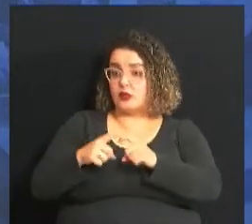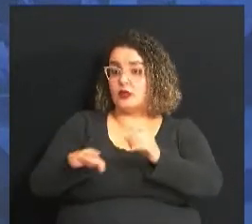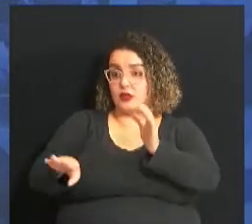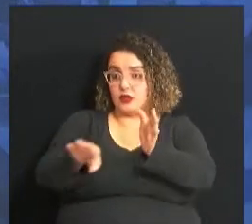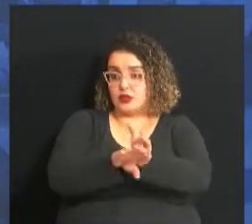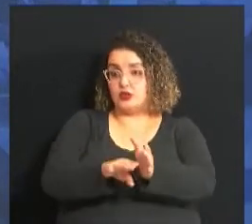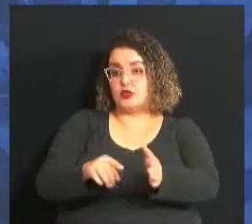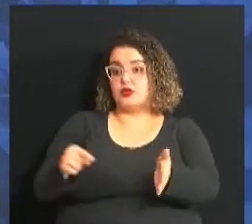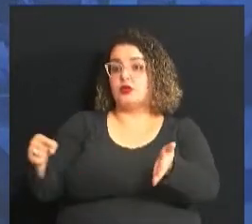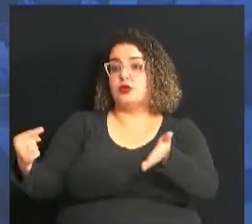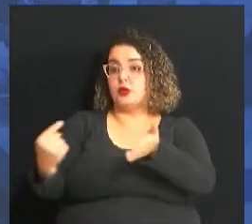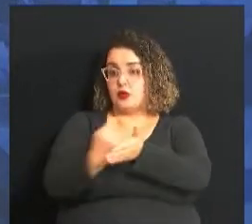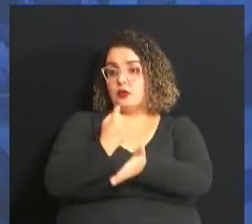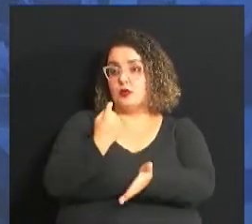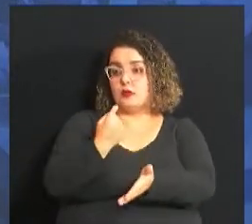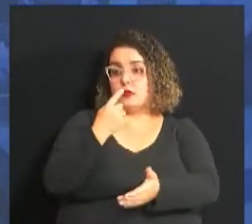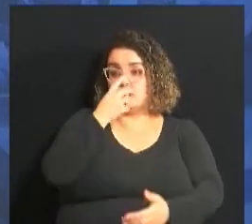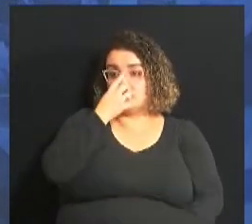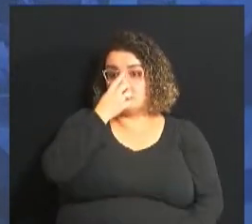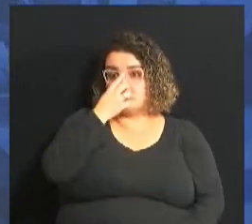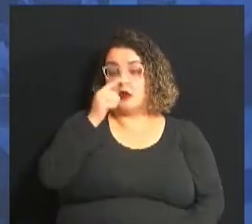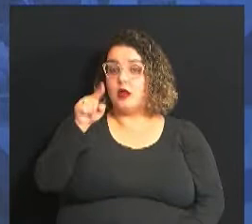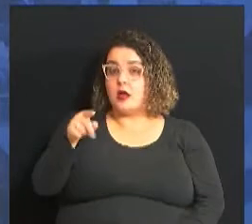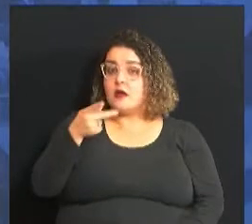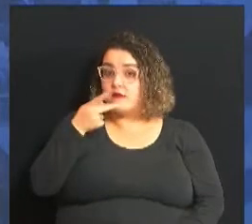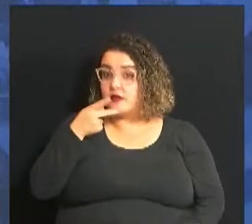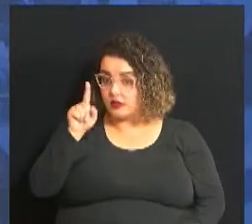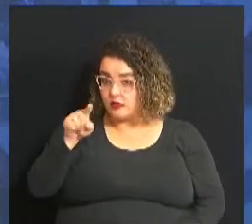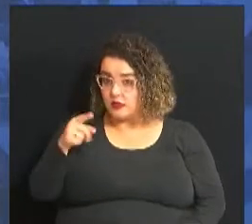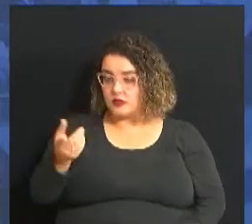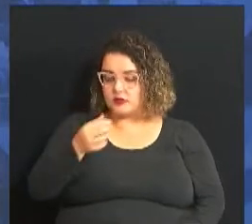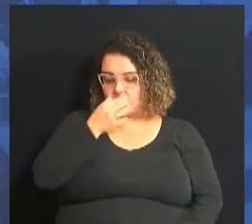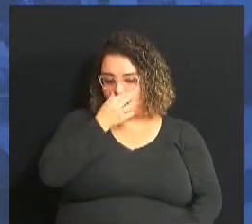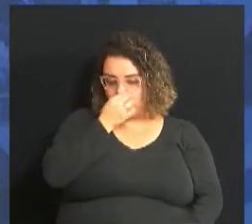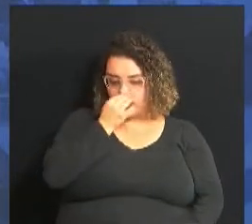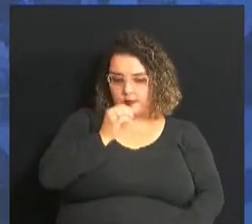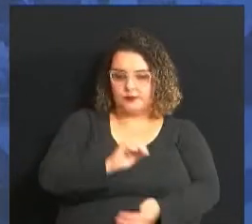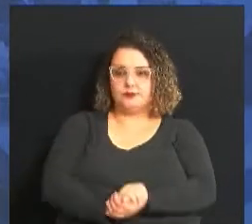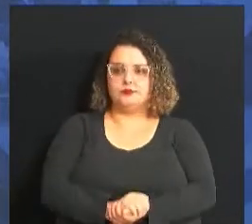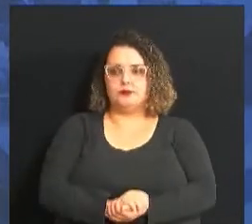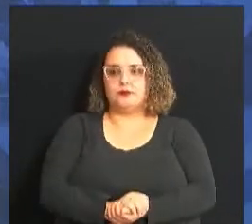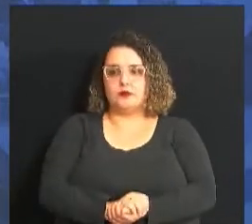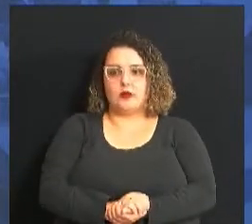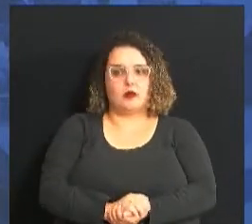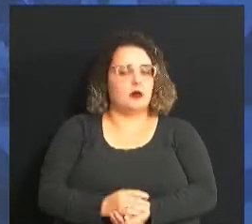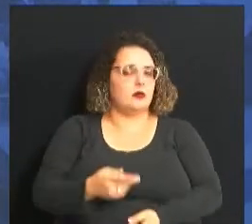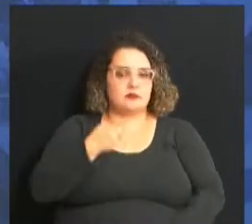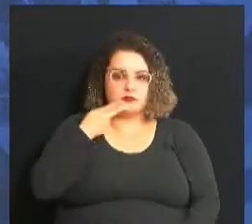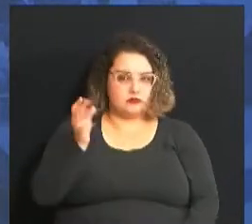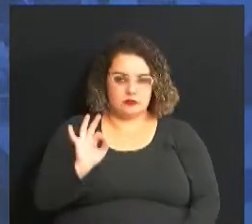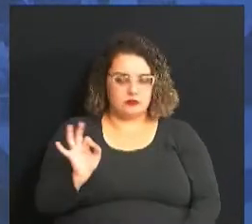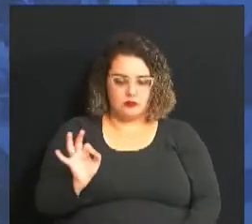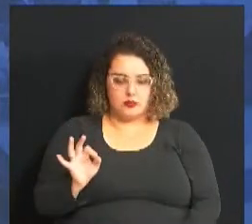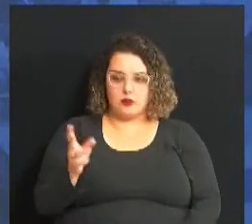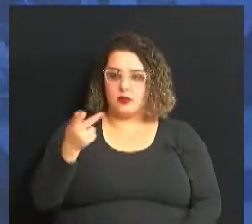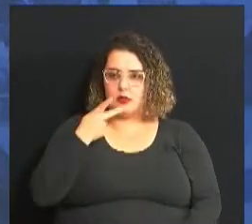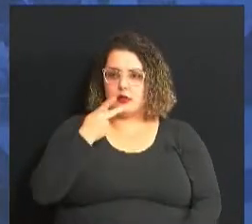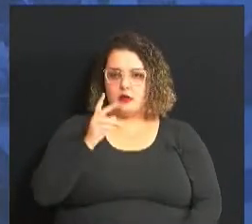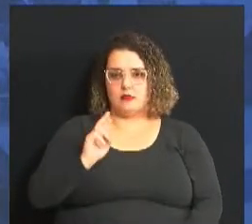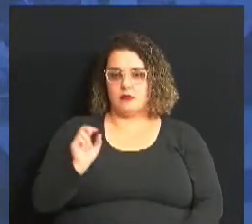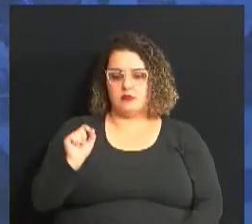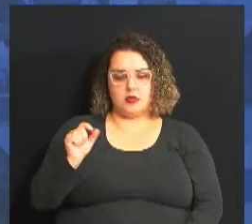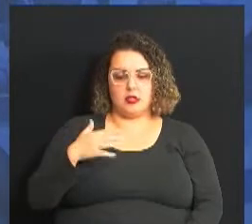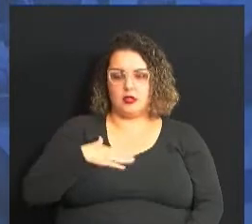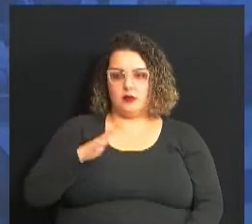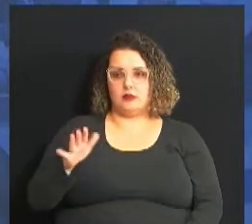aqui, bem relacionada a isso que o senhor estava falando agora, ó. A pessoa não quer se identificar, ela fala assim, não quero me identificar. Tenho